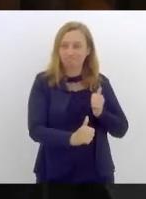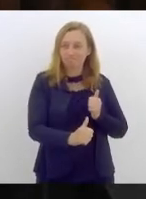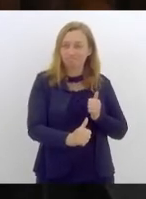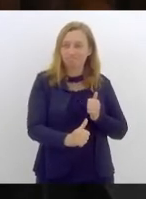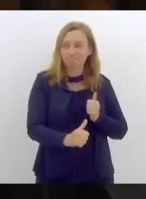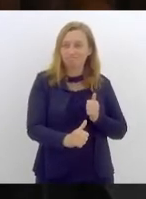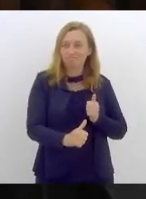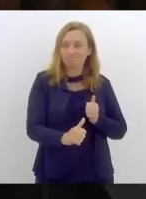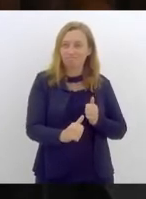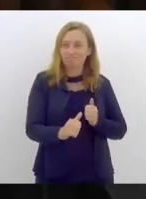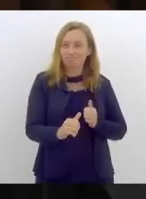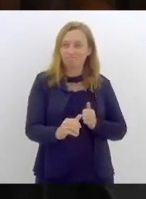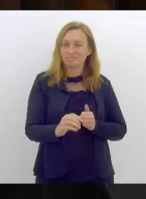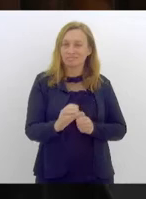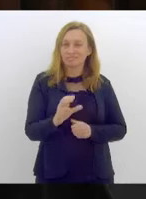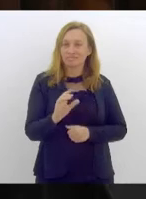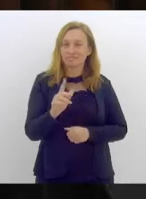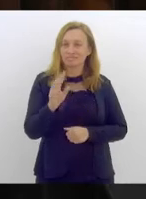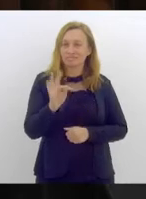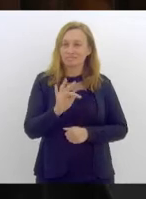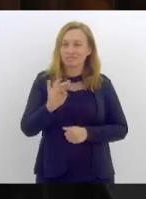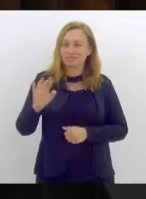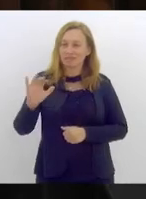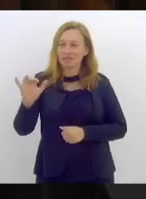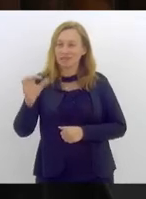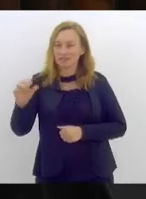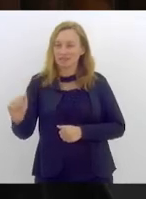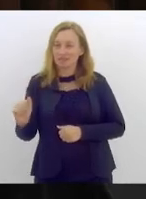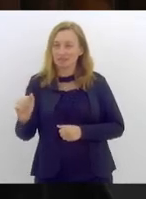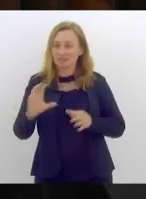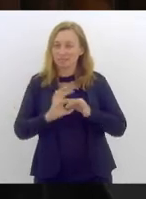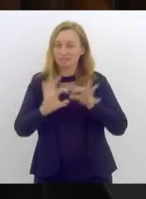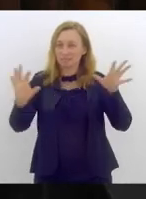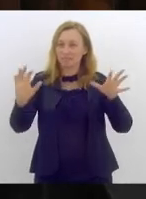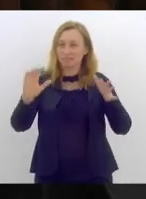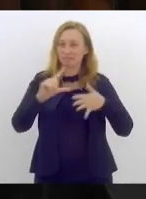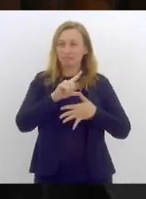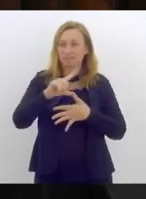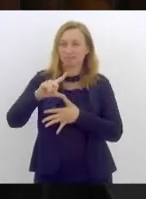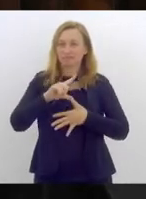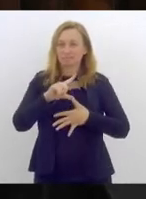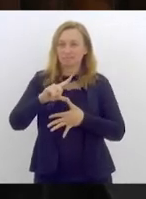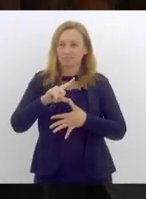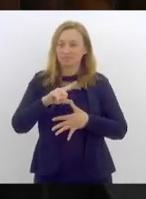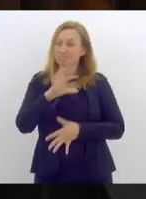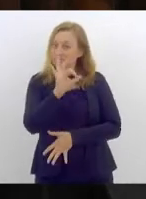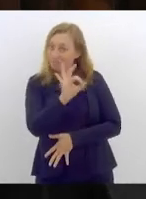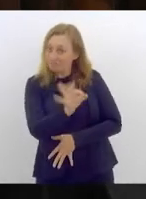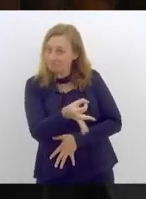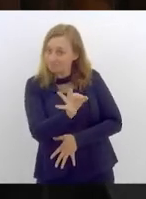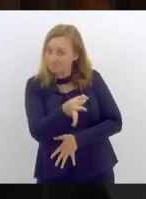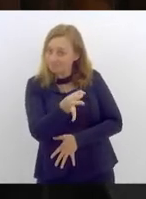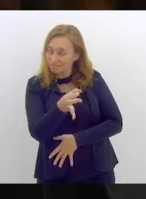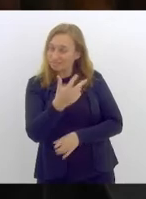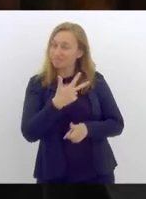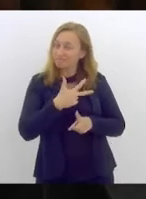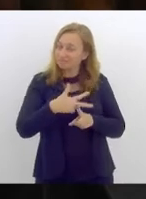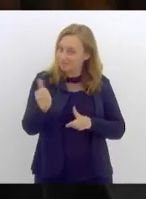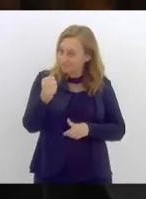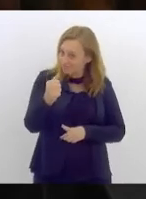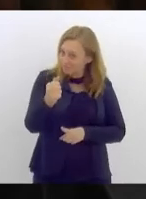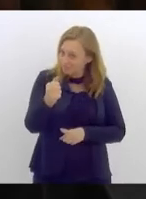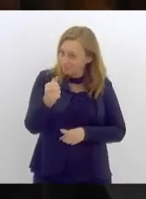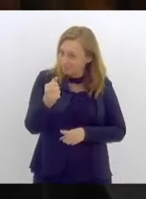a taça Libertadores das Américas e seguramente vencerá